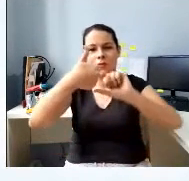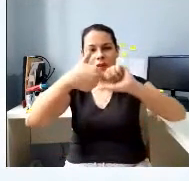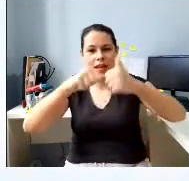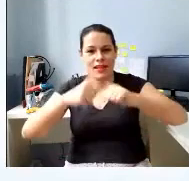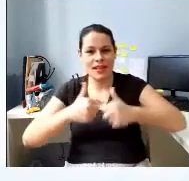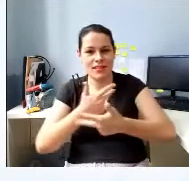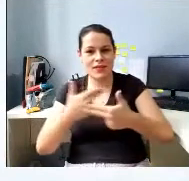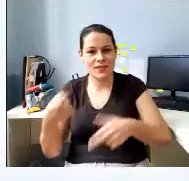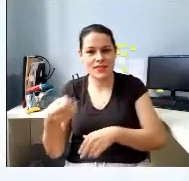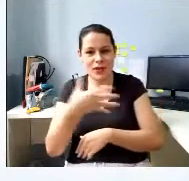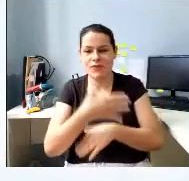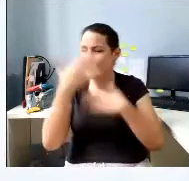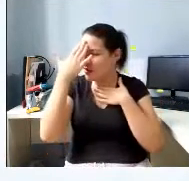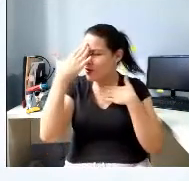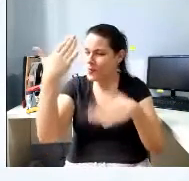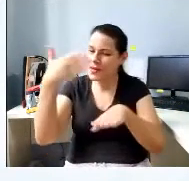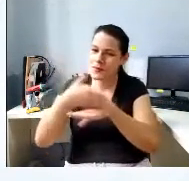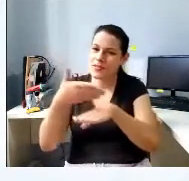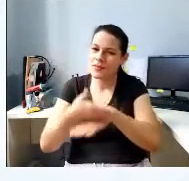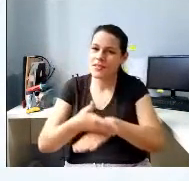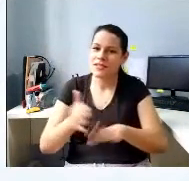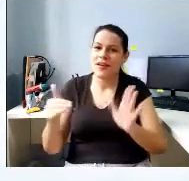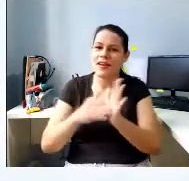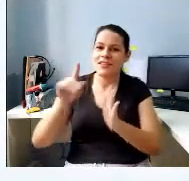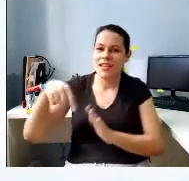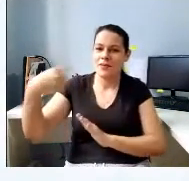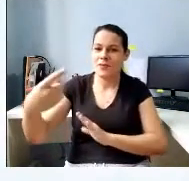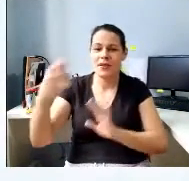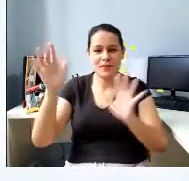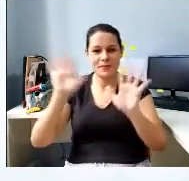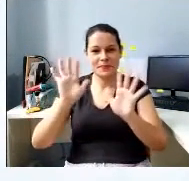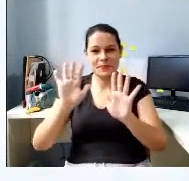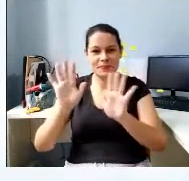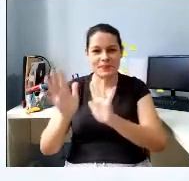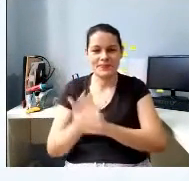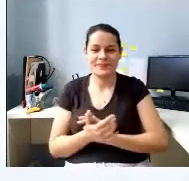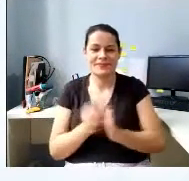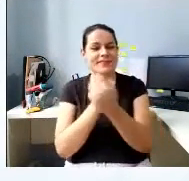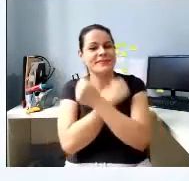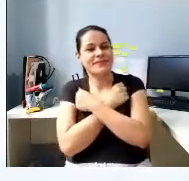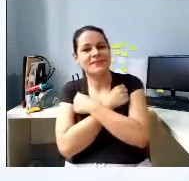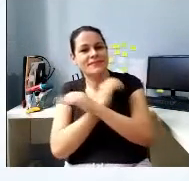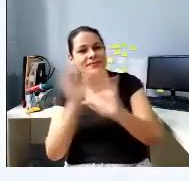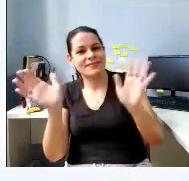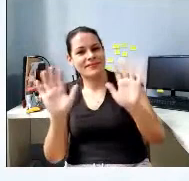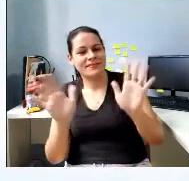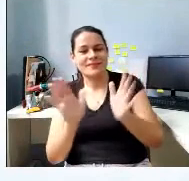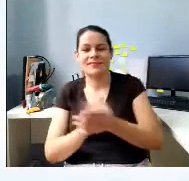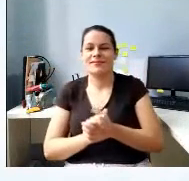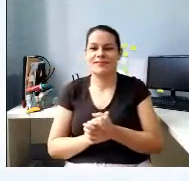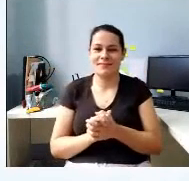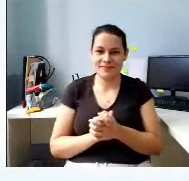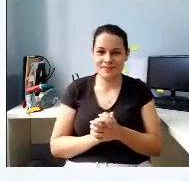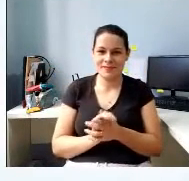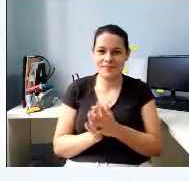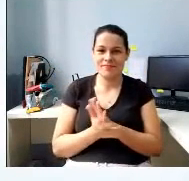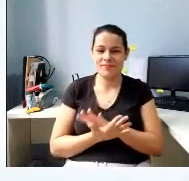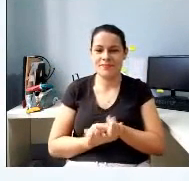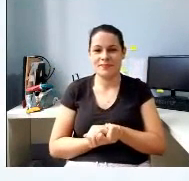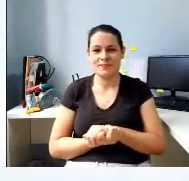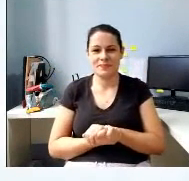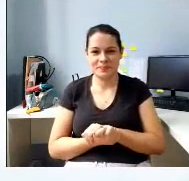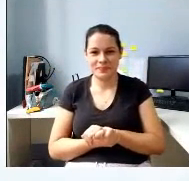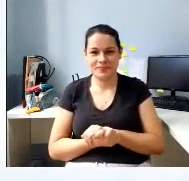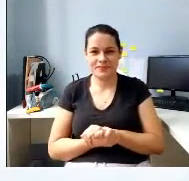conjuntura. Obrigado a todos e até a próxima. Abraço. Até logo. Fausto, um abraço aí, Fausto. Abraço. Abraço,